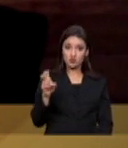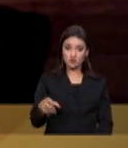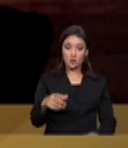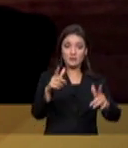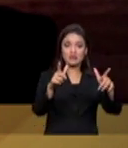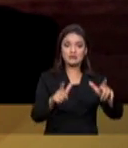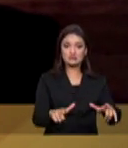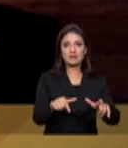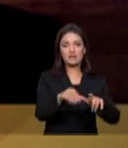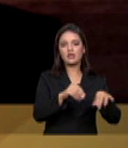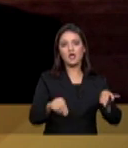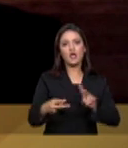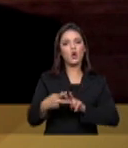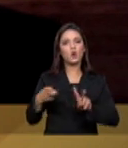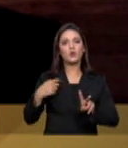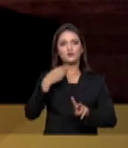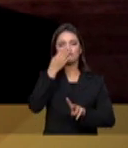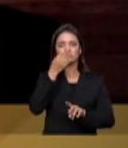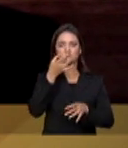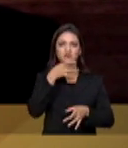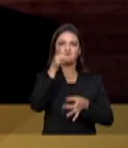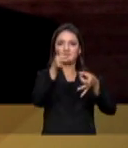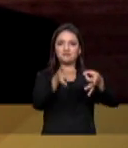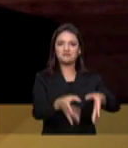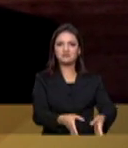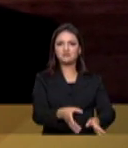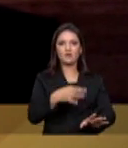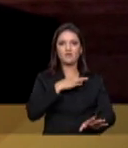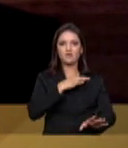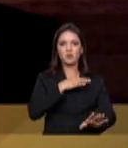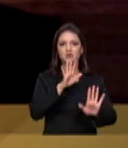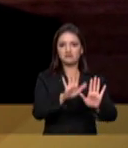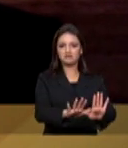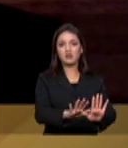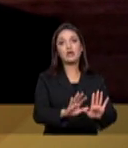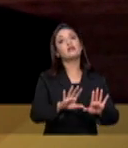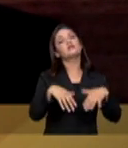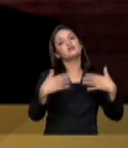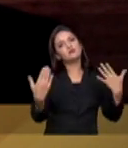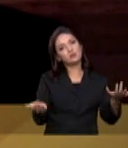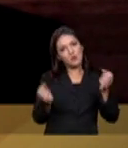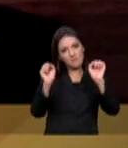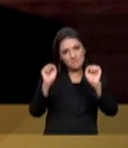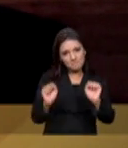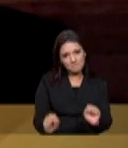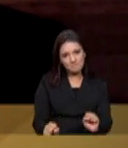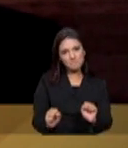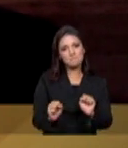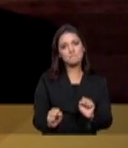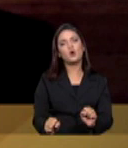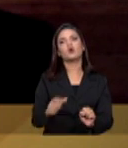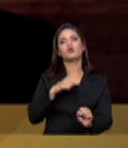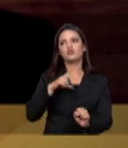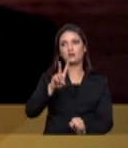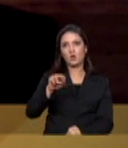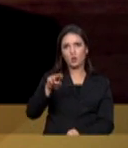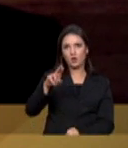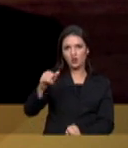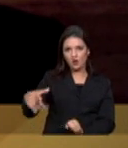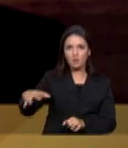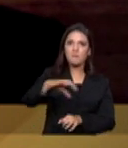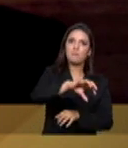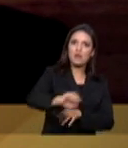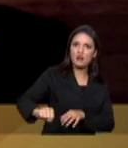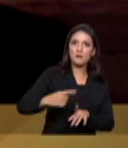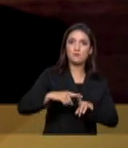abandonada voluntariamente que retornariam à posse e ao domínio pleno da União